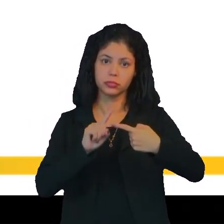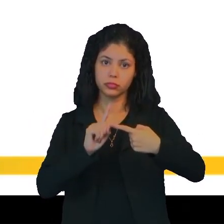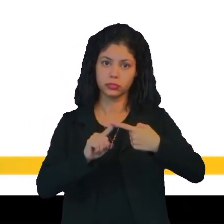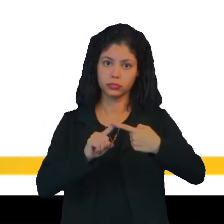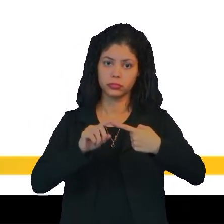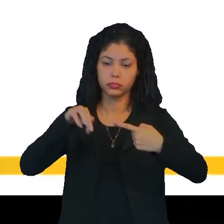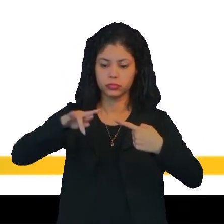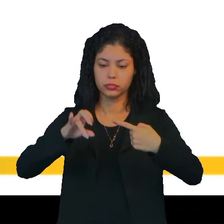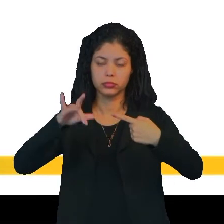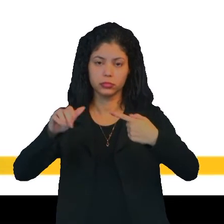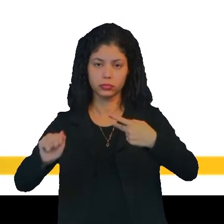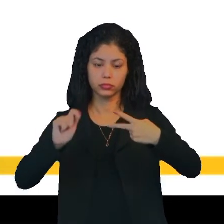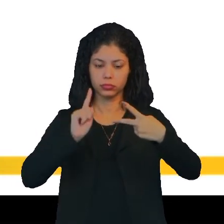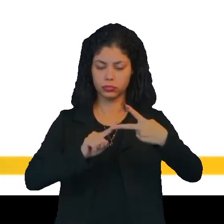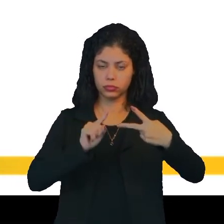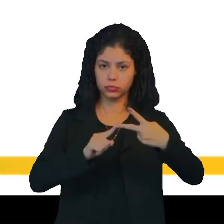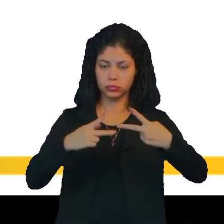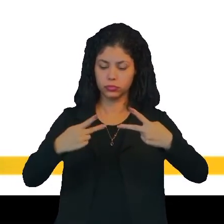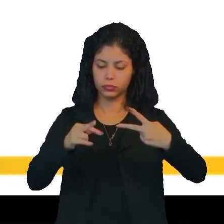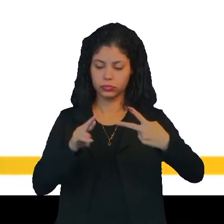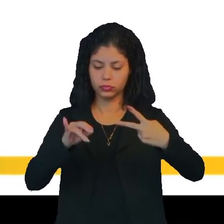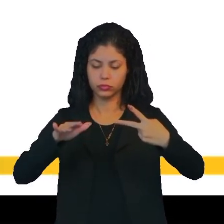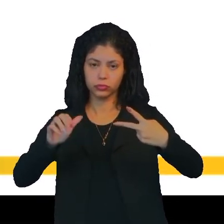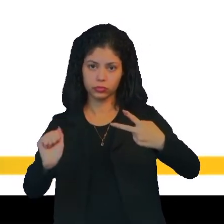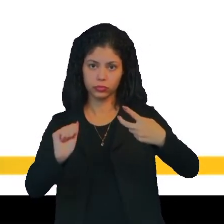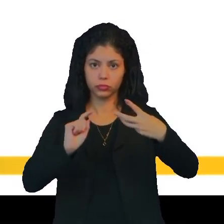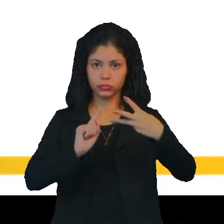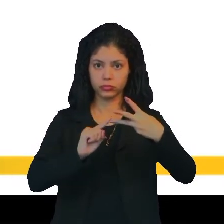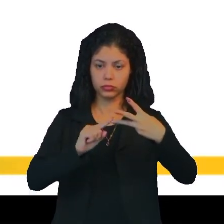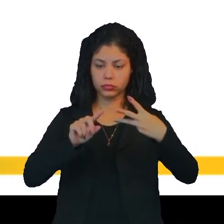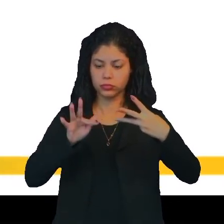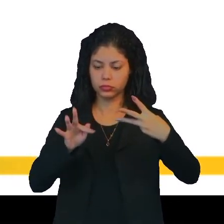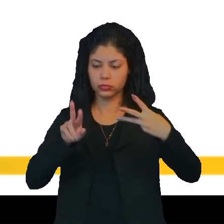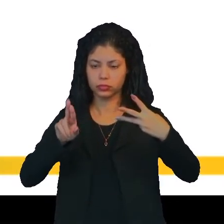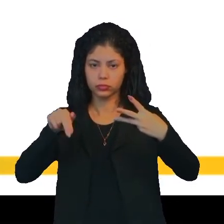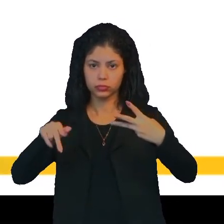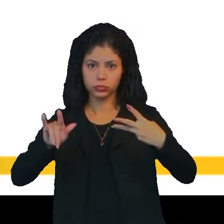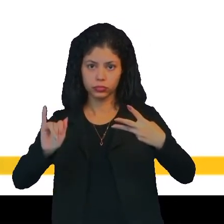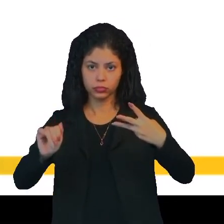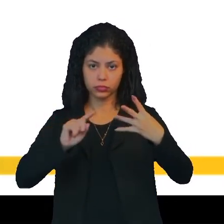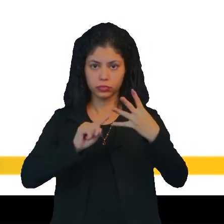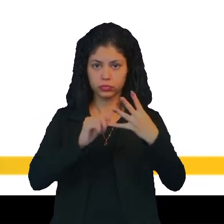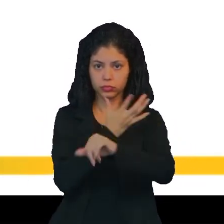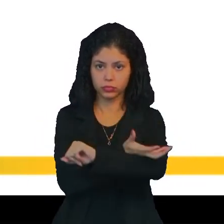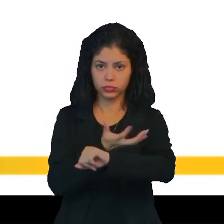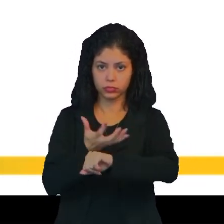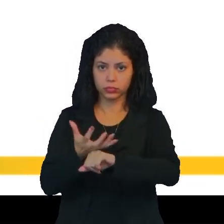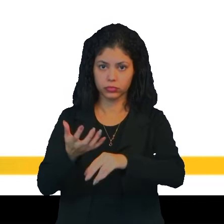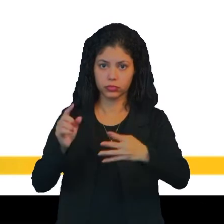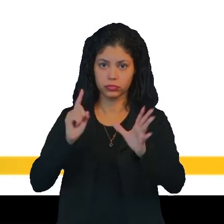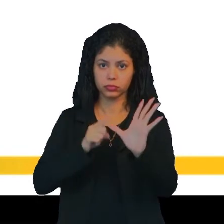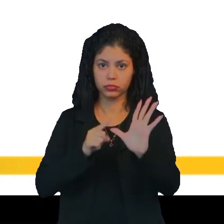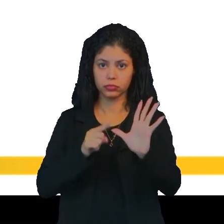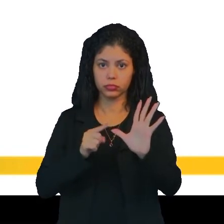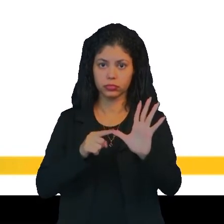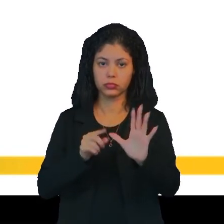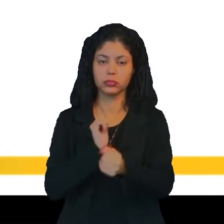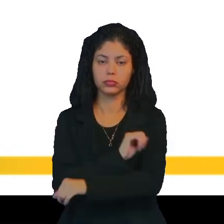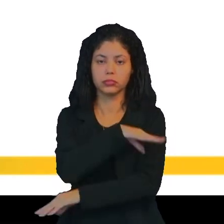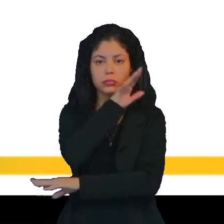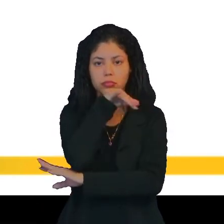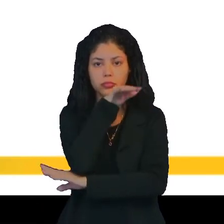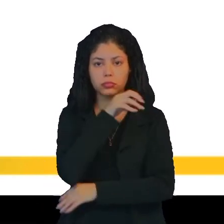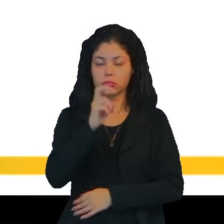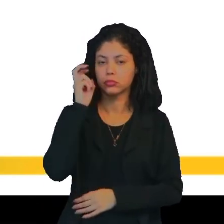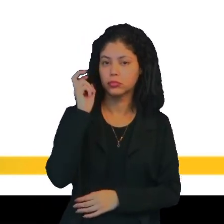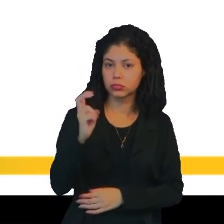Primeiro temos o reino Monera, o reino Protista, o reino Fungi, o reino Vegetal e o reino Animal. Então